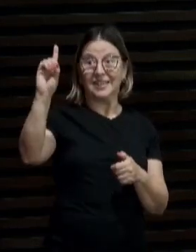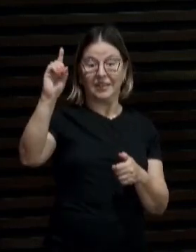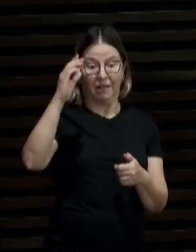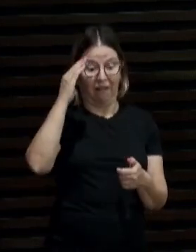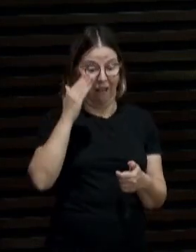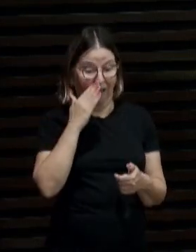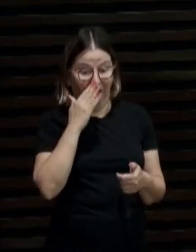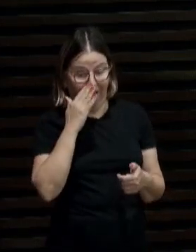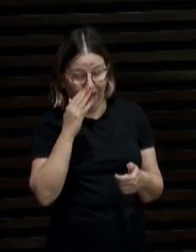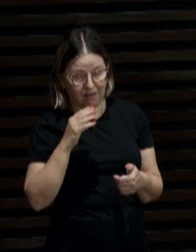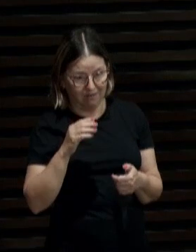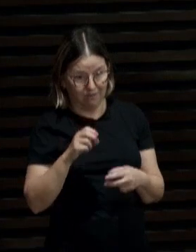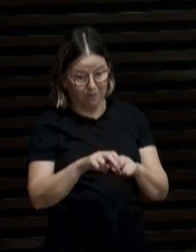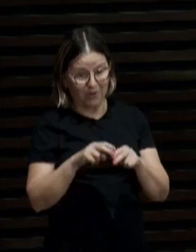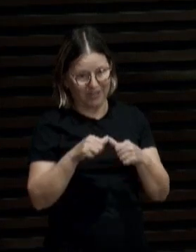Deus?